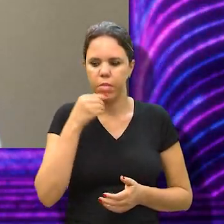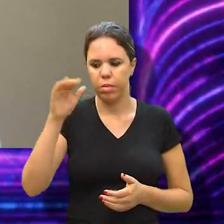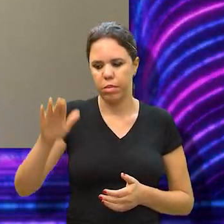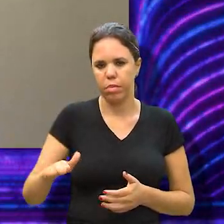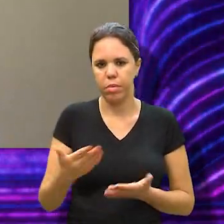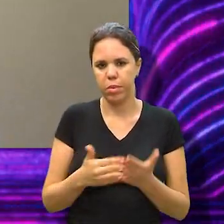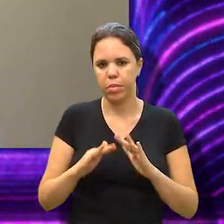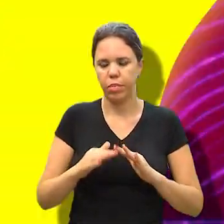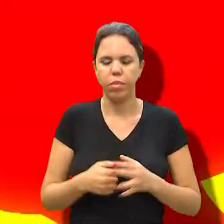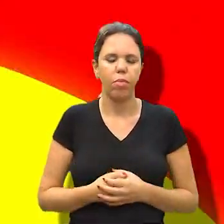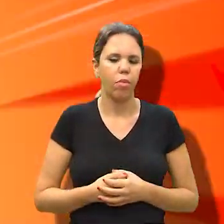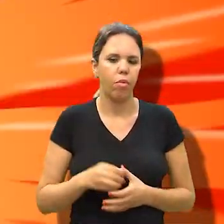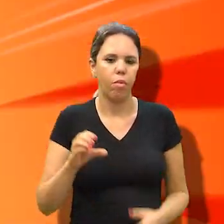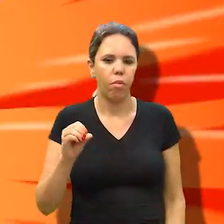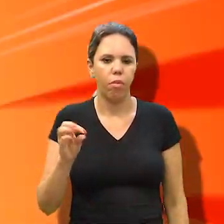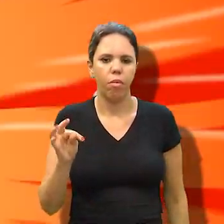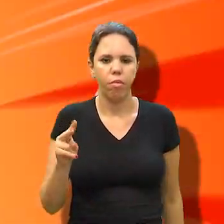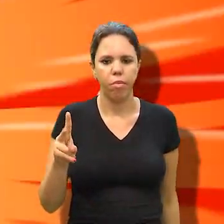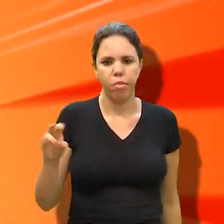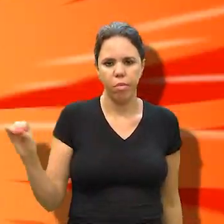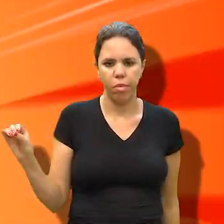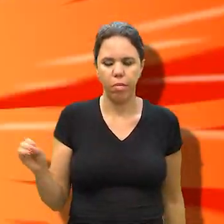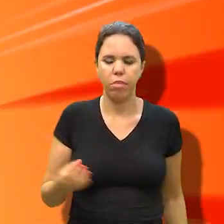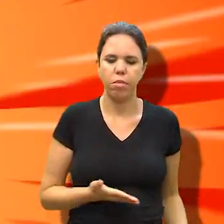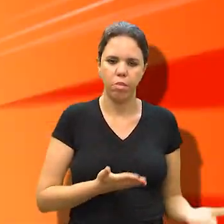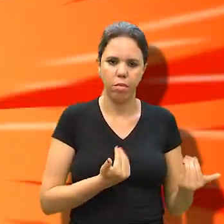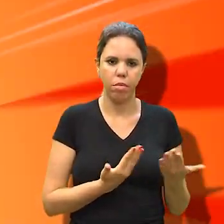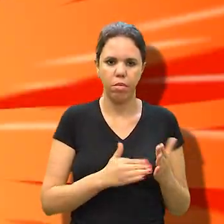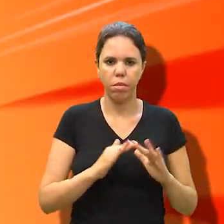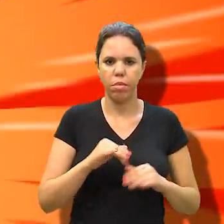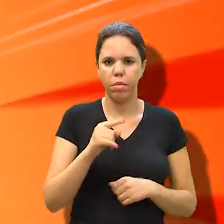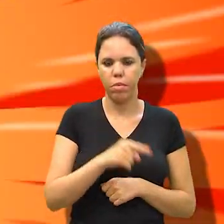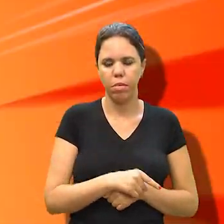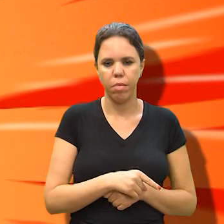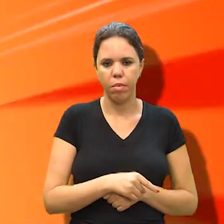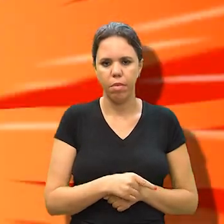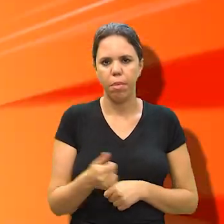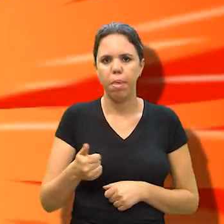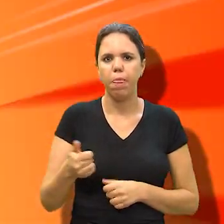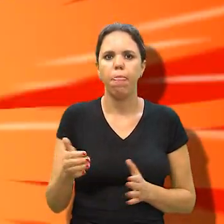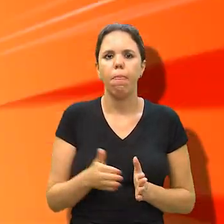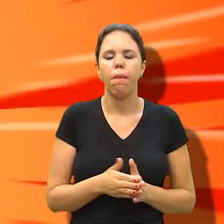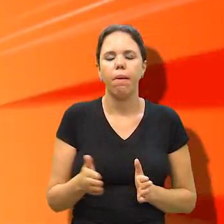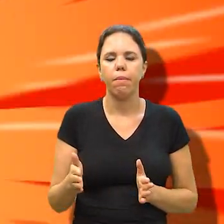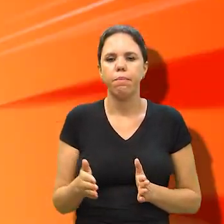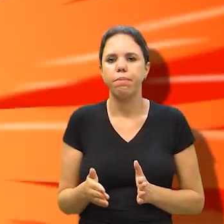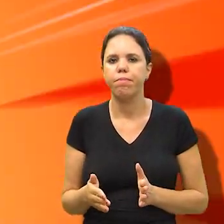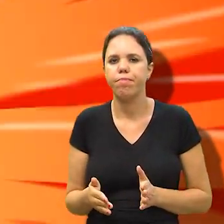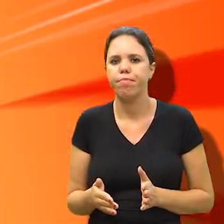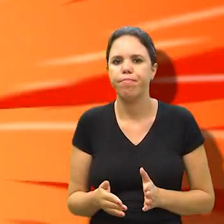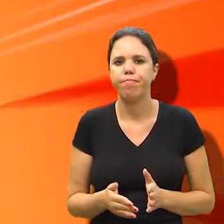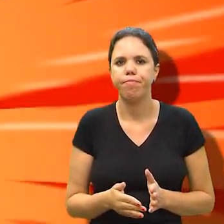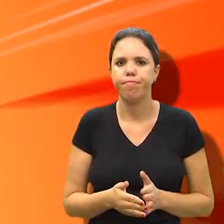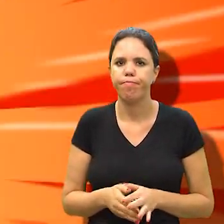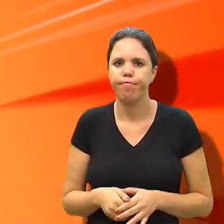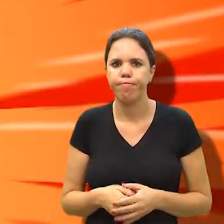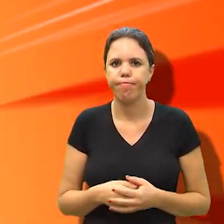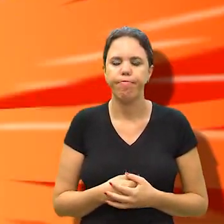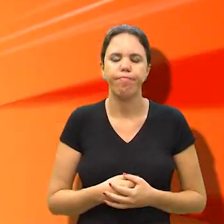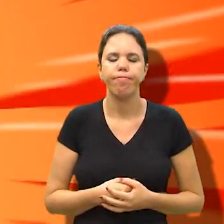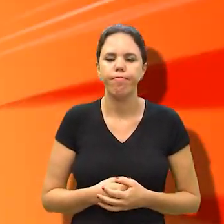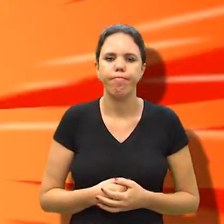um garoto numa escola, que é o Otávio jovem numa escola. E a cena primeira, né,